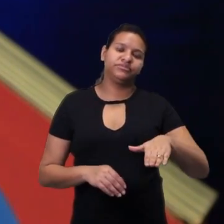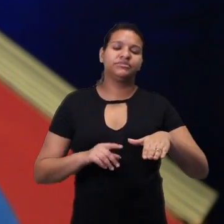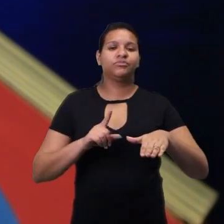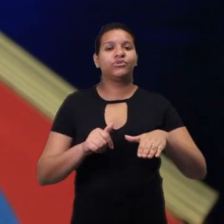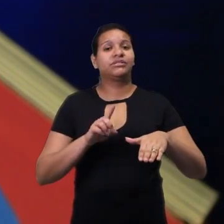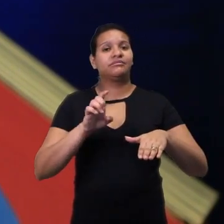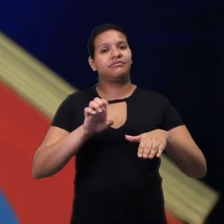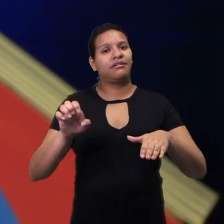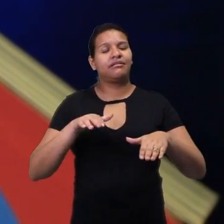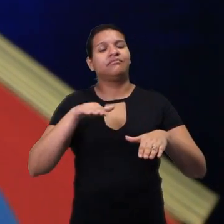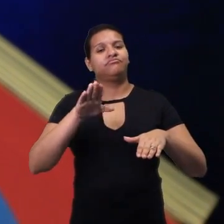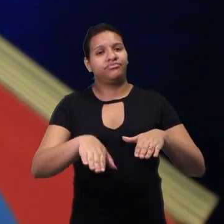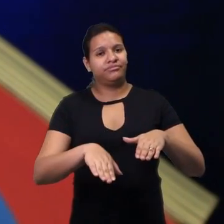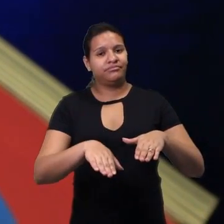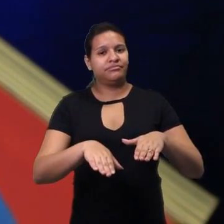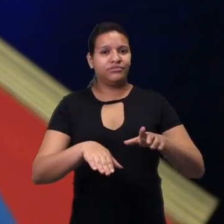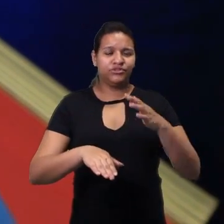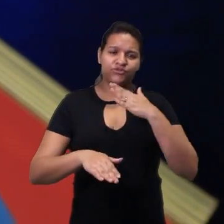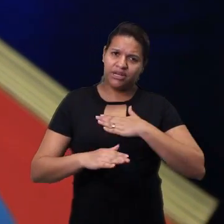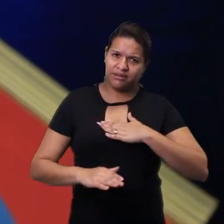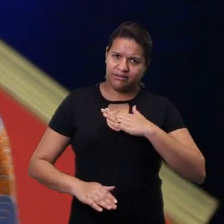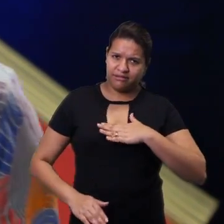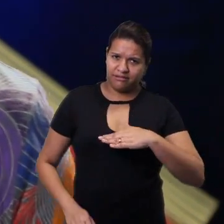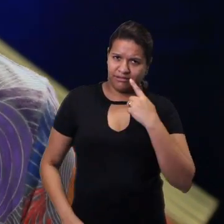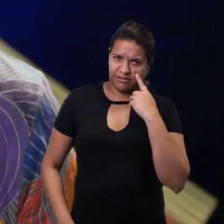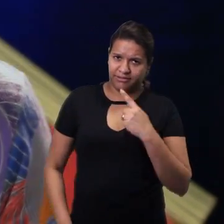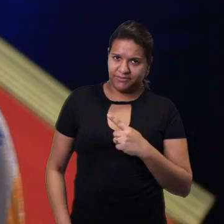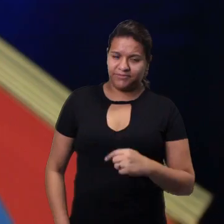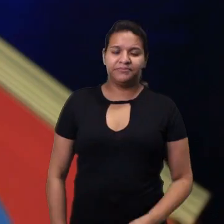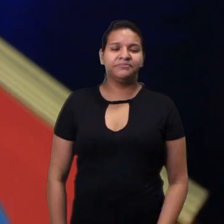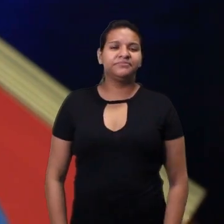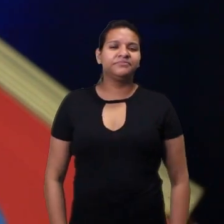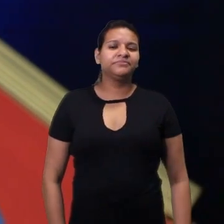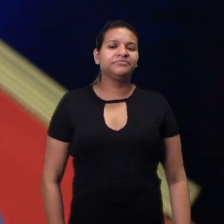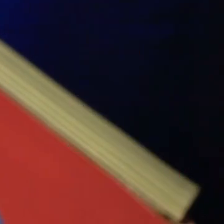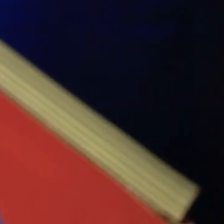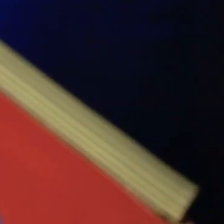troca, pisa uma vez com a esquerda na frente, bem devagar.